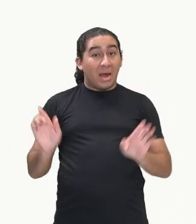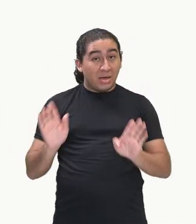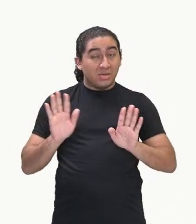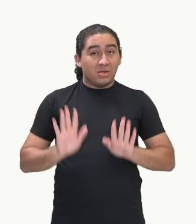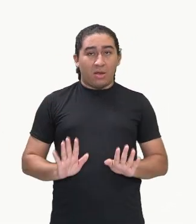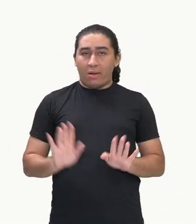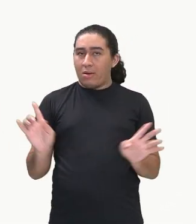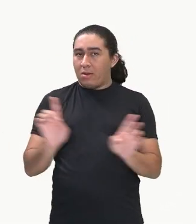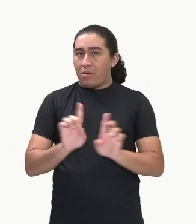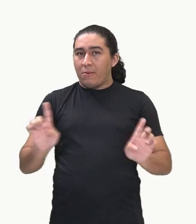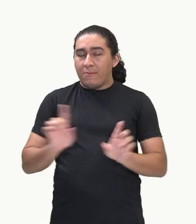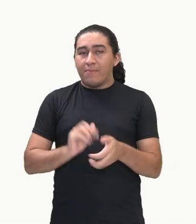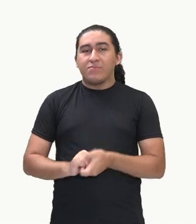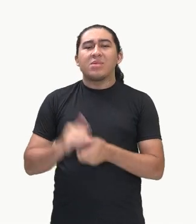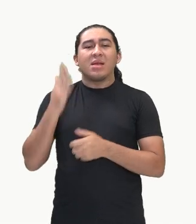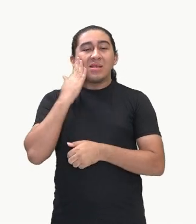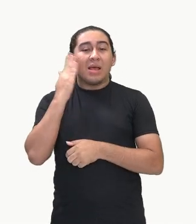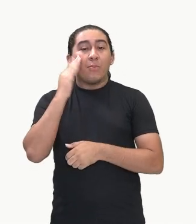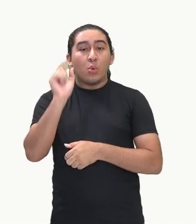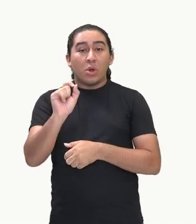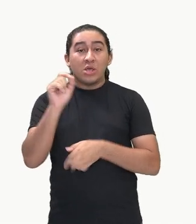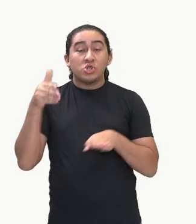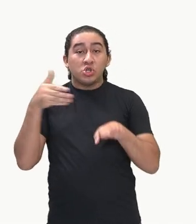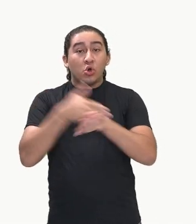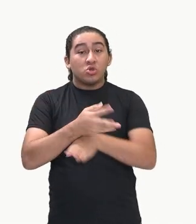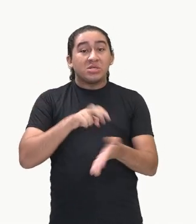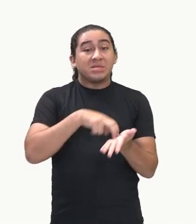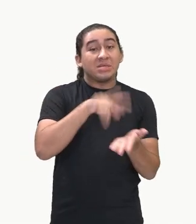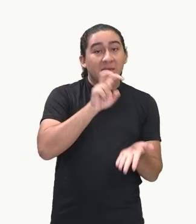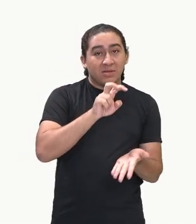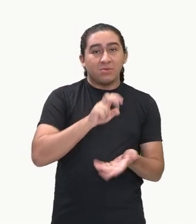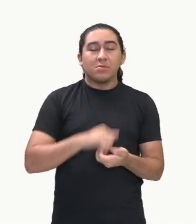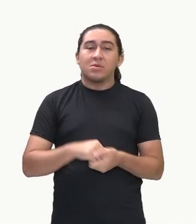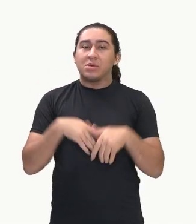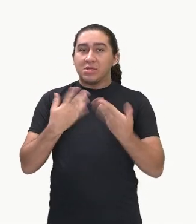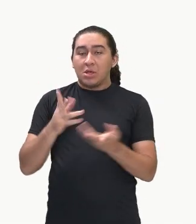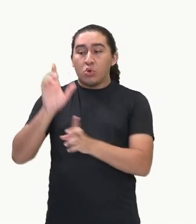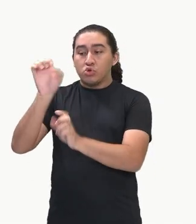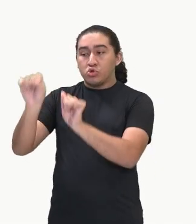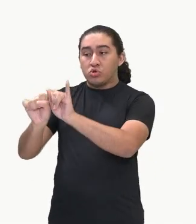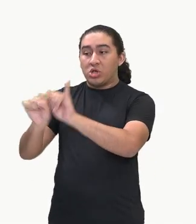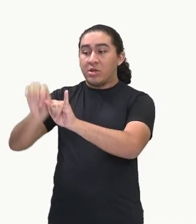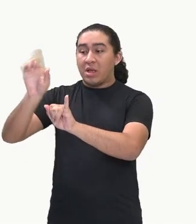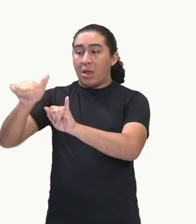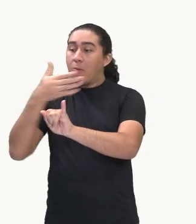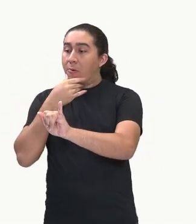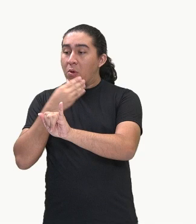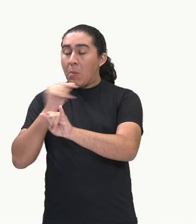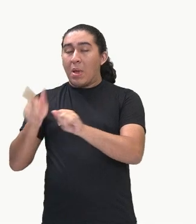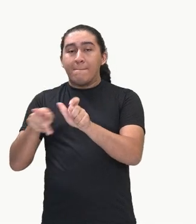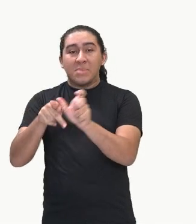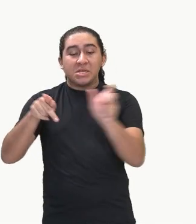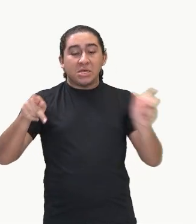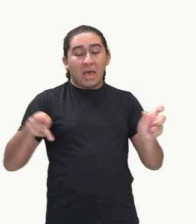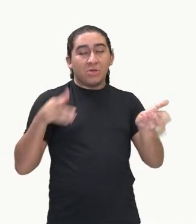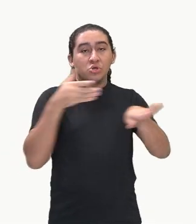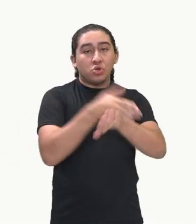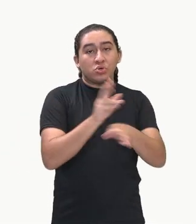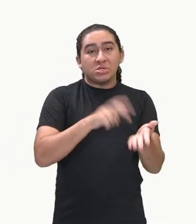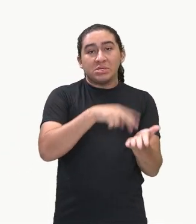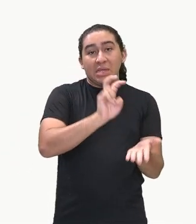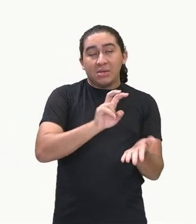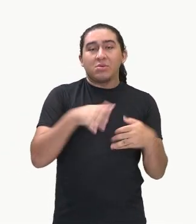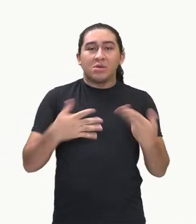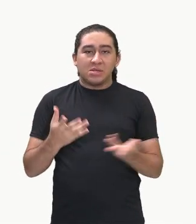aqui não, né? Eu já sei que aqui José Carlos chegou mais cedo. Sujeito, José Carlos. Predicado, chegou mais cedo.